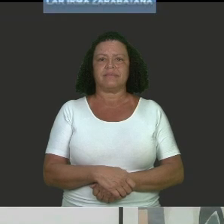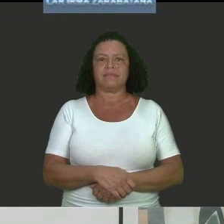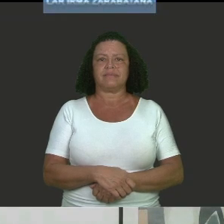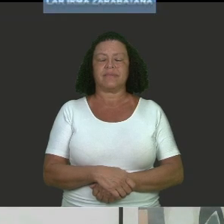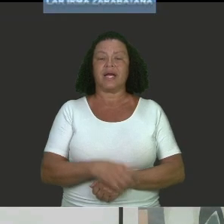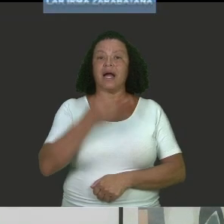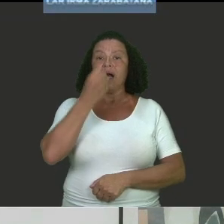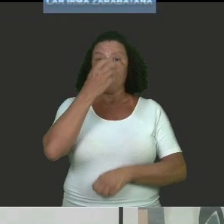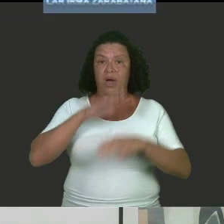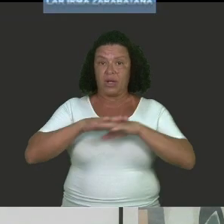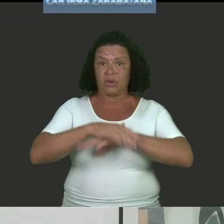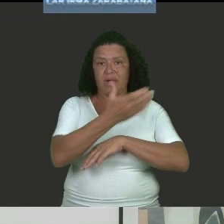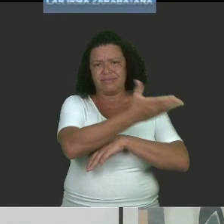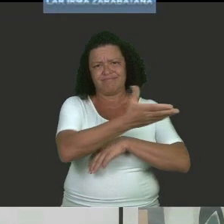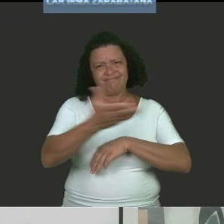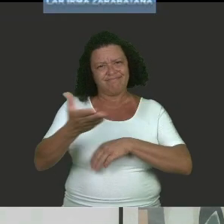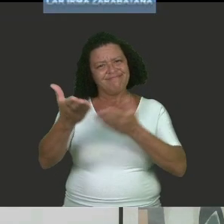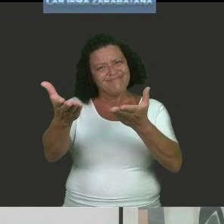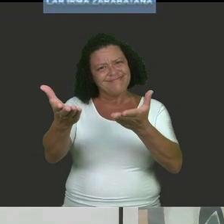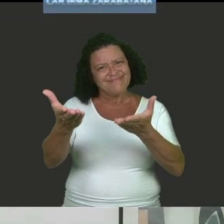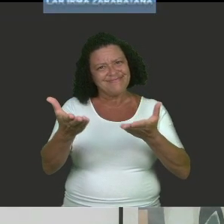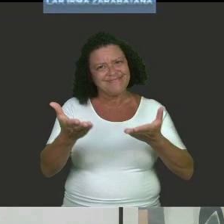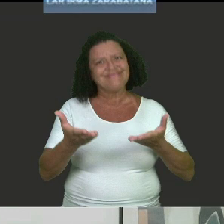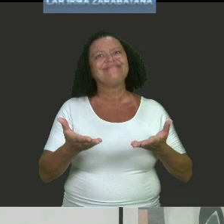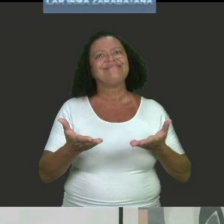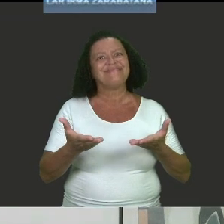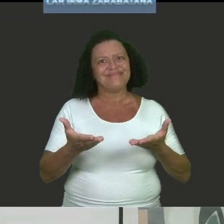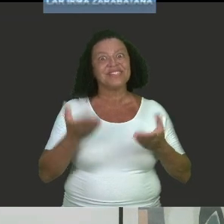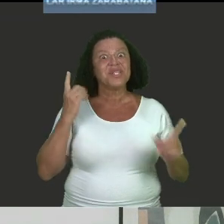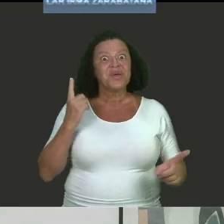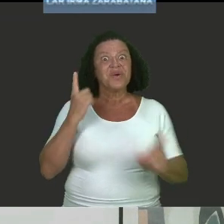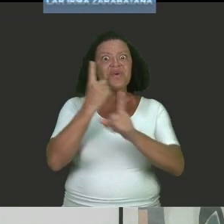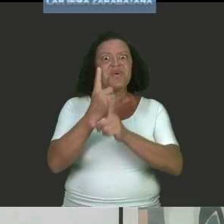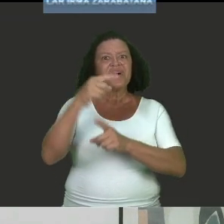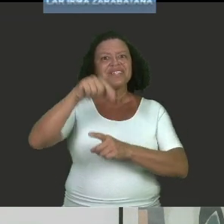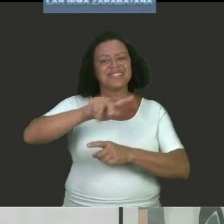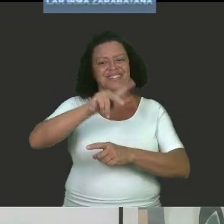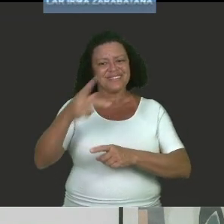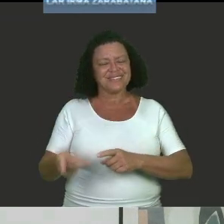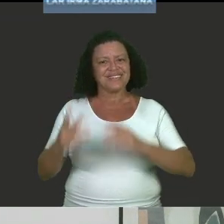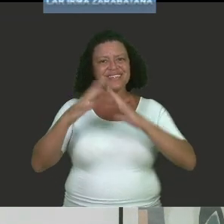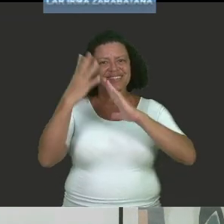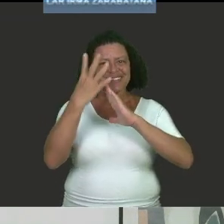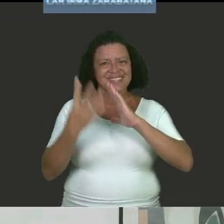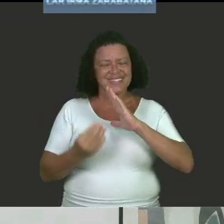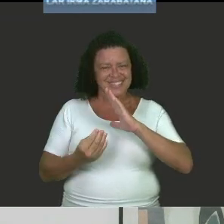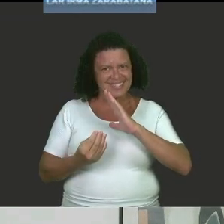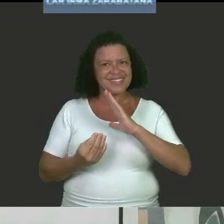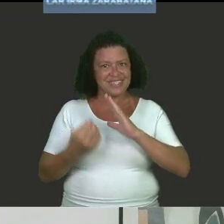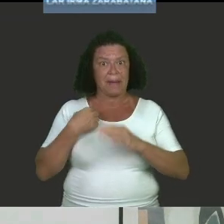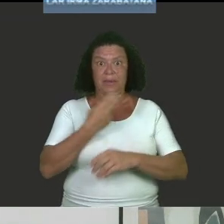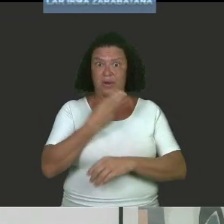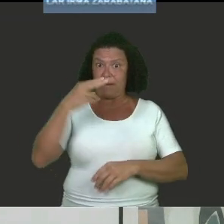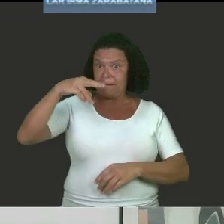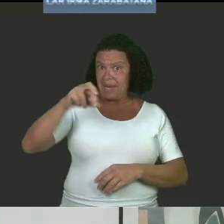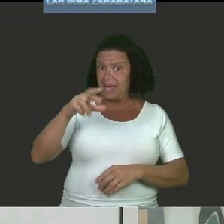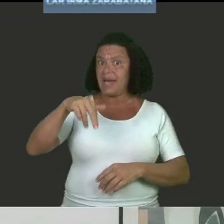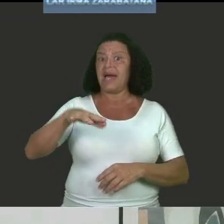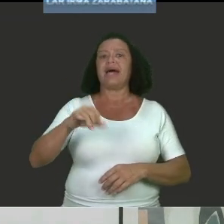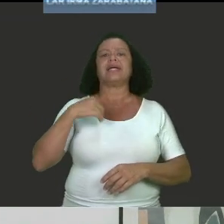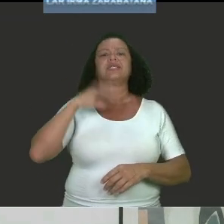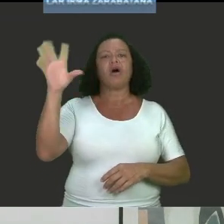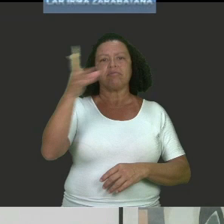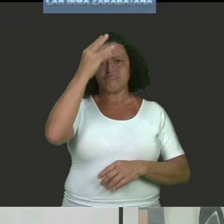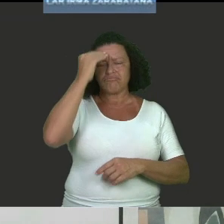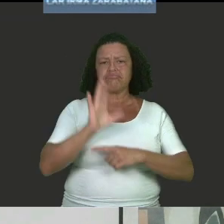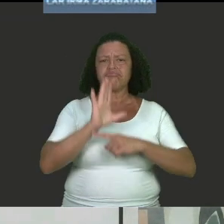Boa noite a todos, sejam todos bem-vindos a mais um encontro do Lar Irmã Zarabatana. Meu nome é Marina Corne, sou médium colaboradora